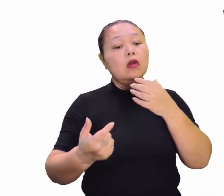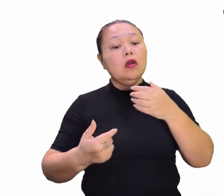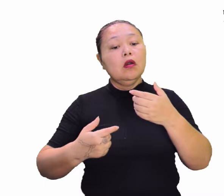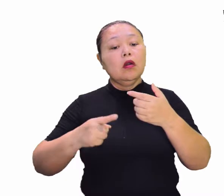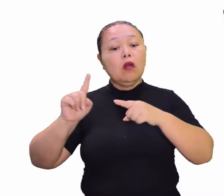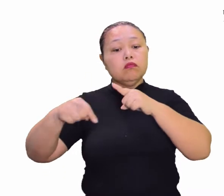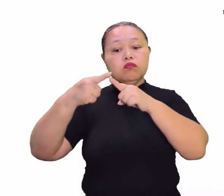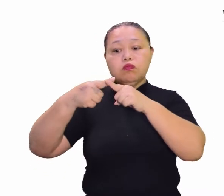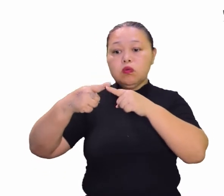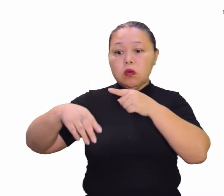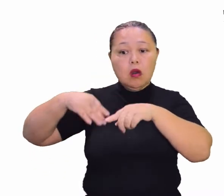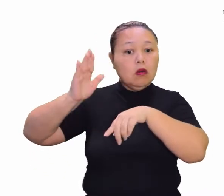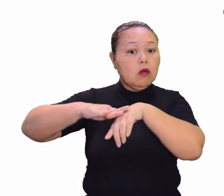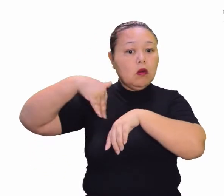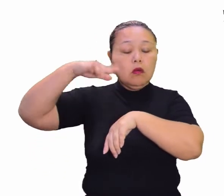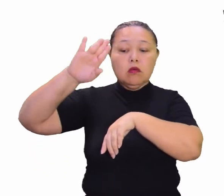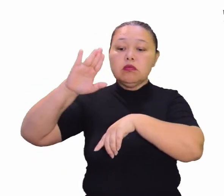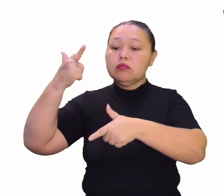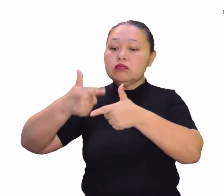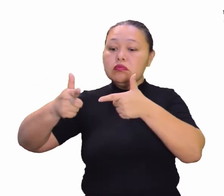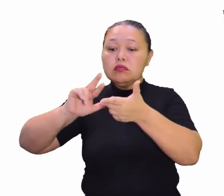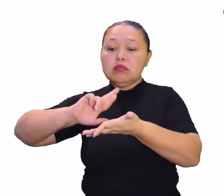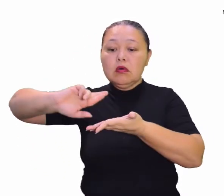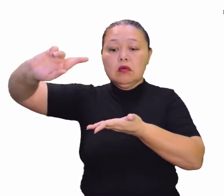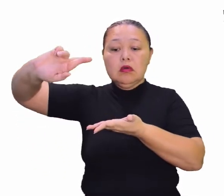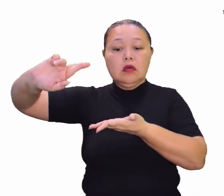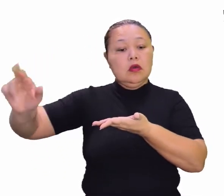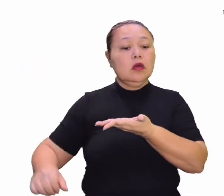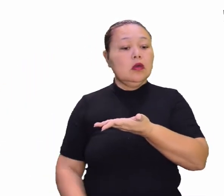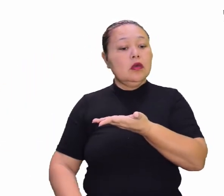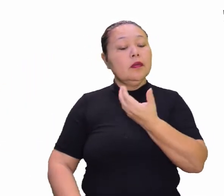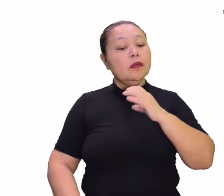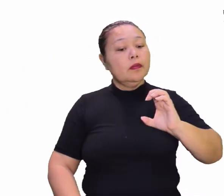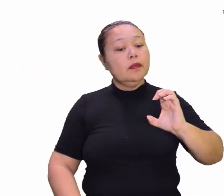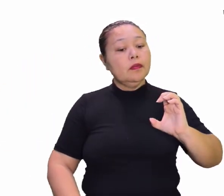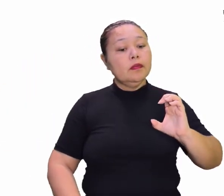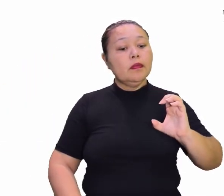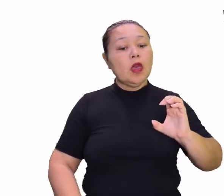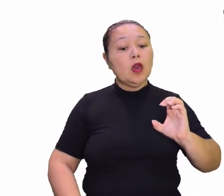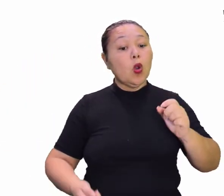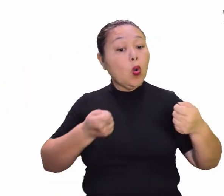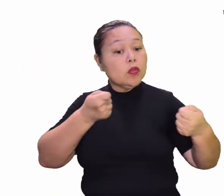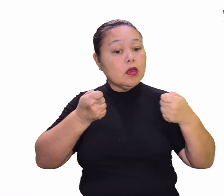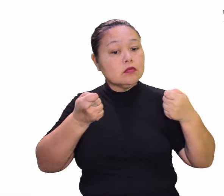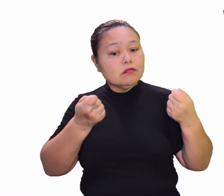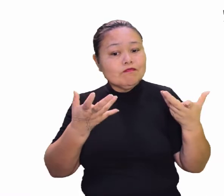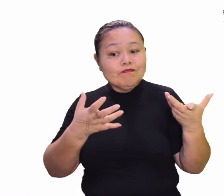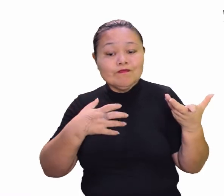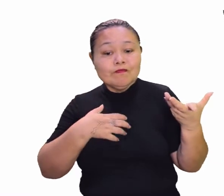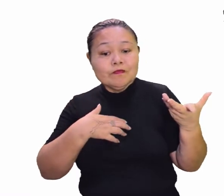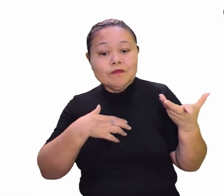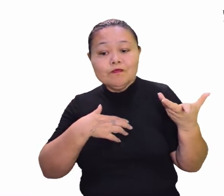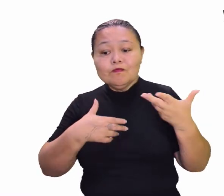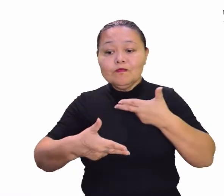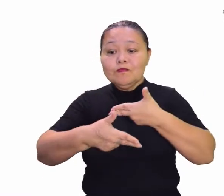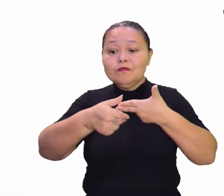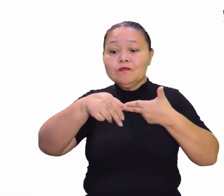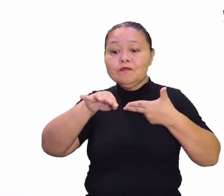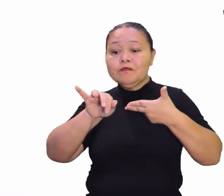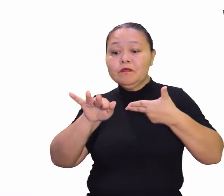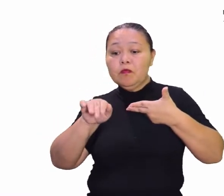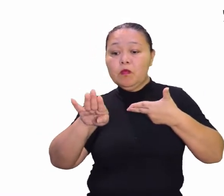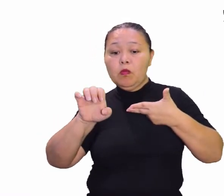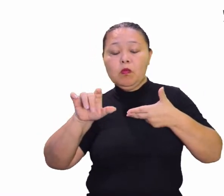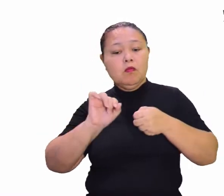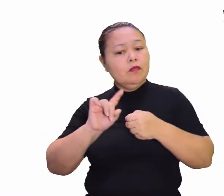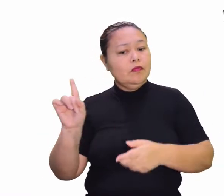D. multiplicou os conflitos religiosos, e letra E, né? Conteve sentimentos